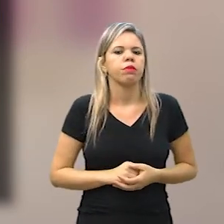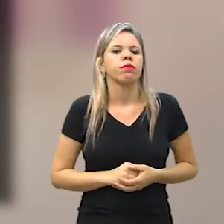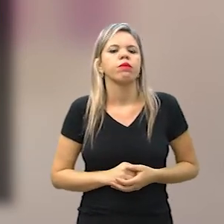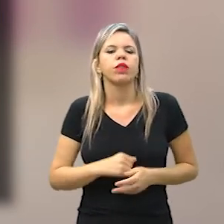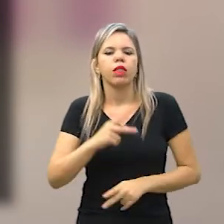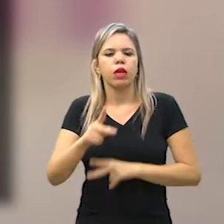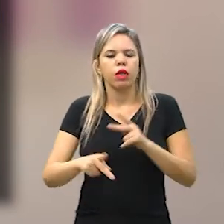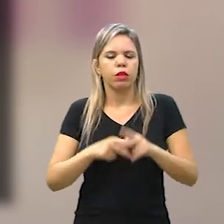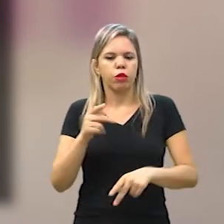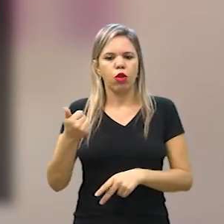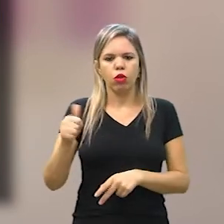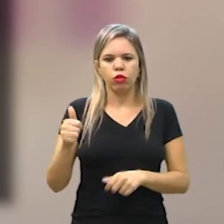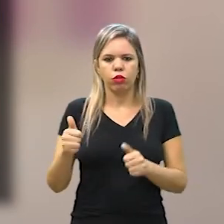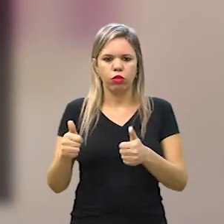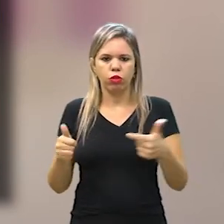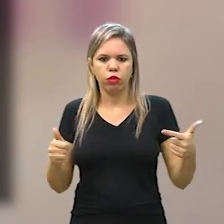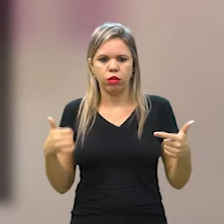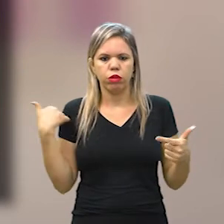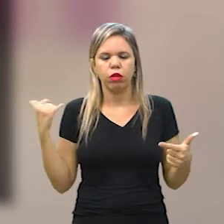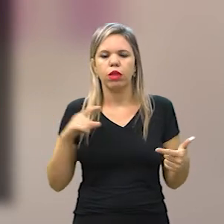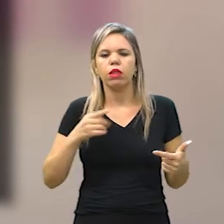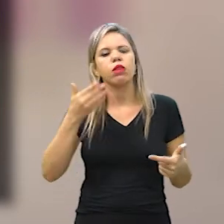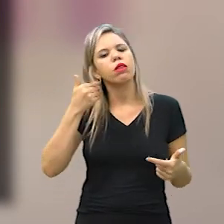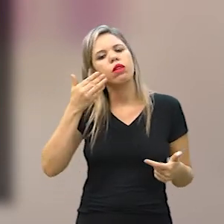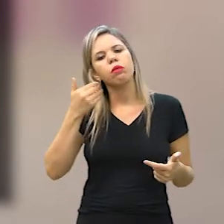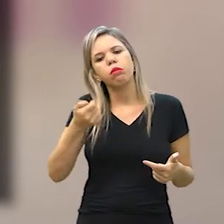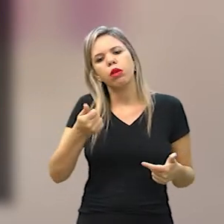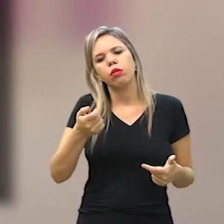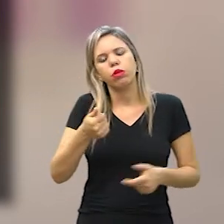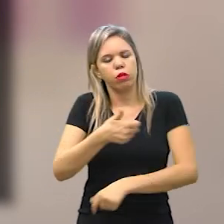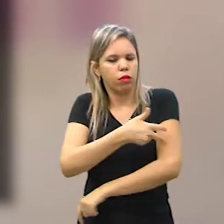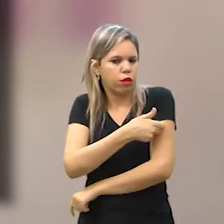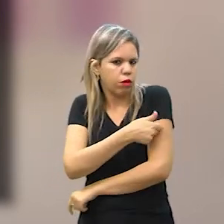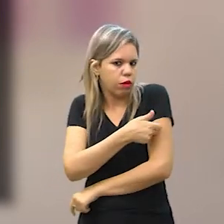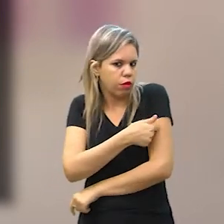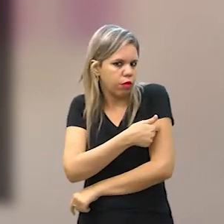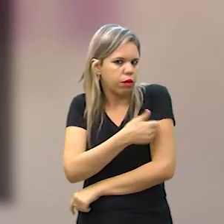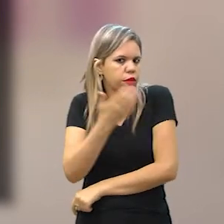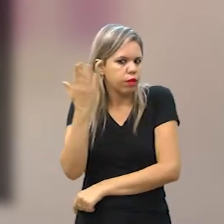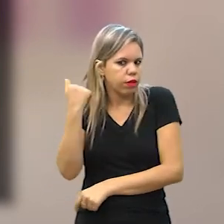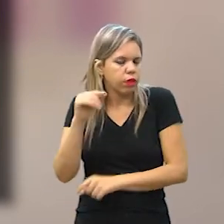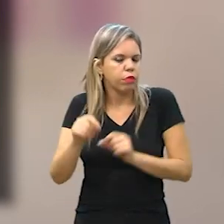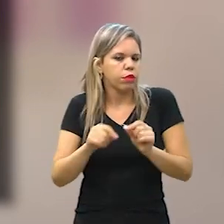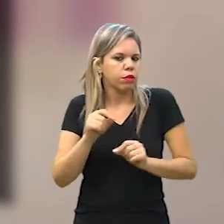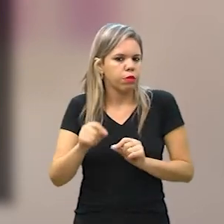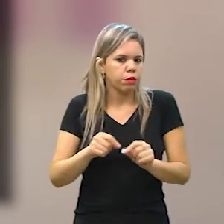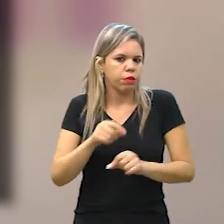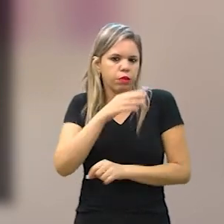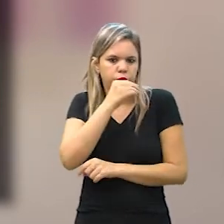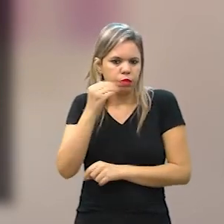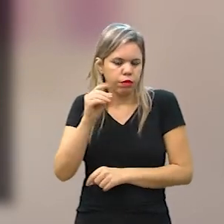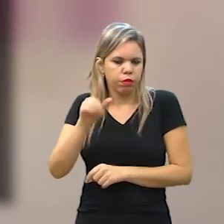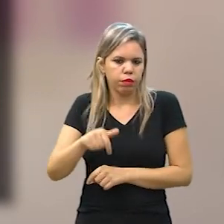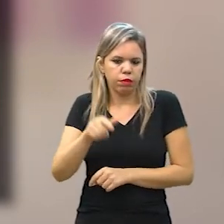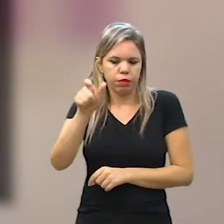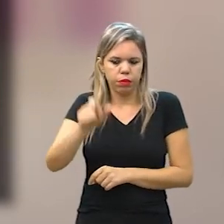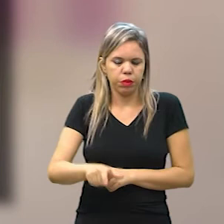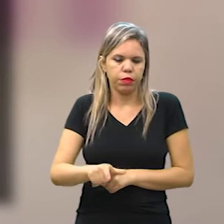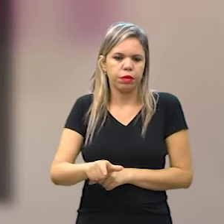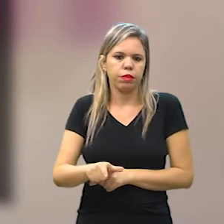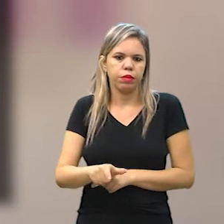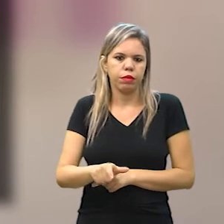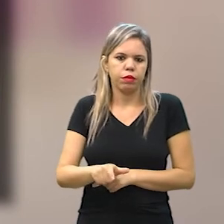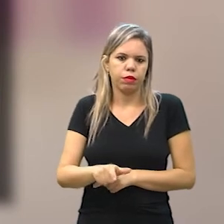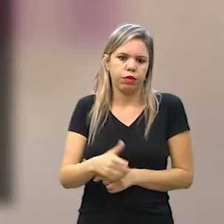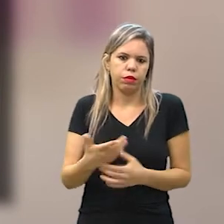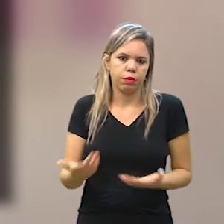que essa população de 11 e 12 anos tem aproveitado muito pouco essa vacina. Então, a gente sabe que o adolescente é aquela